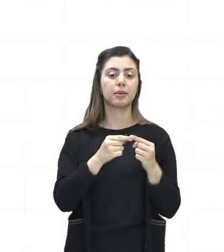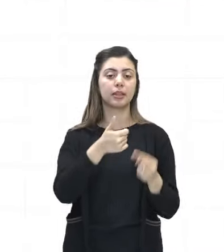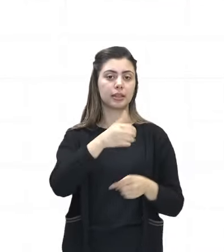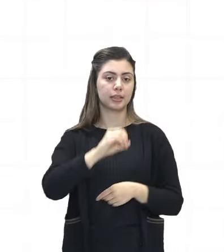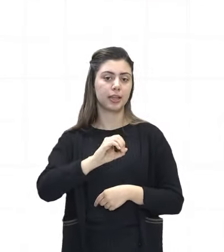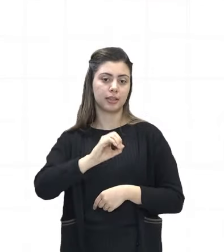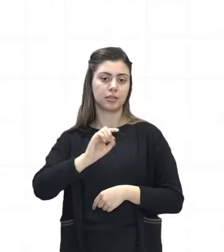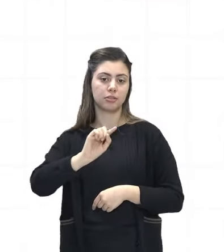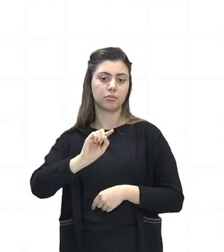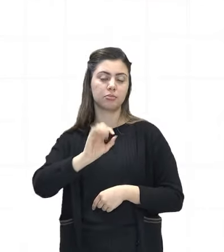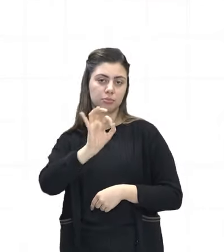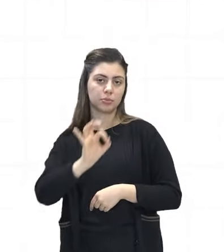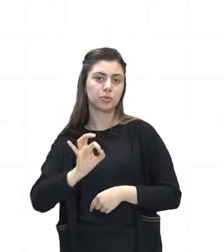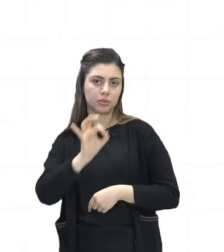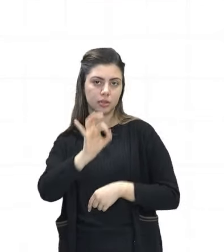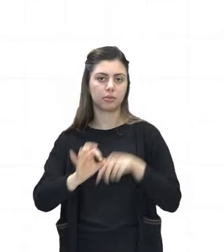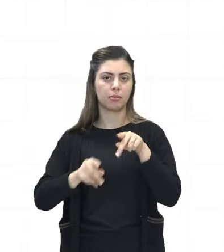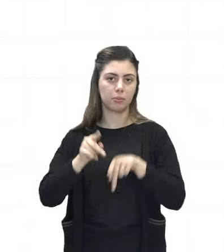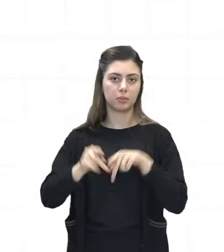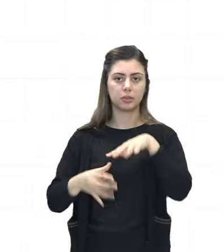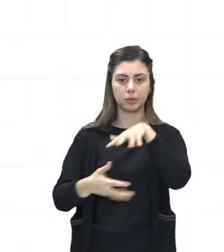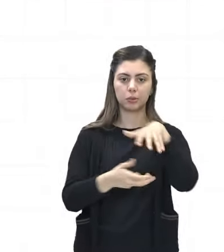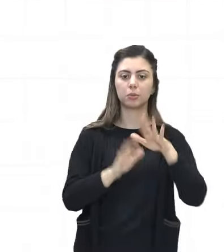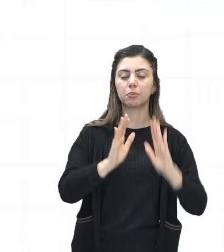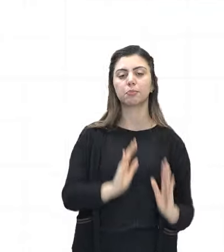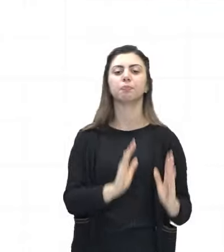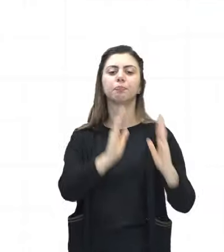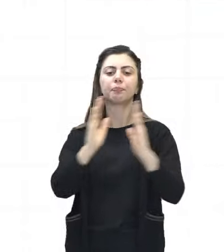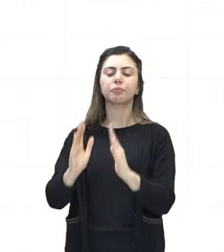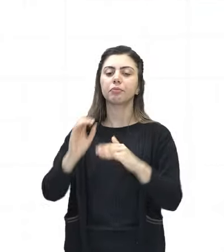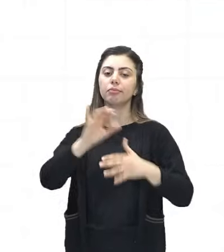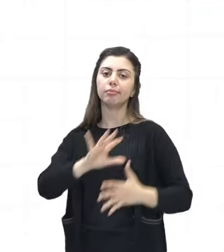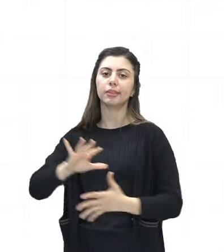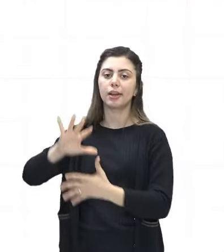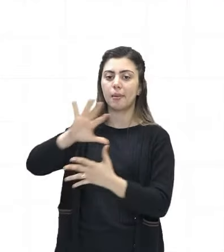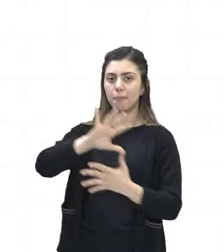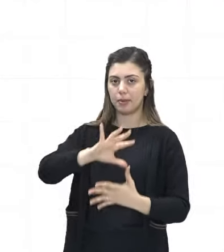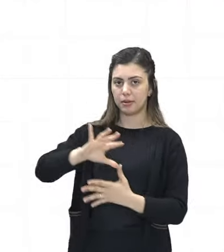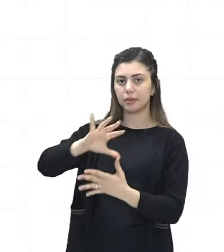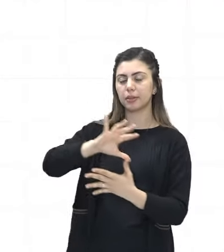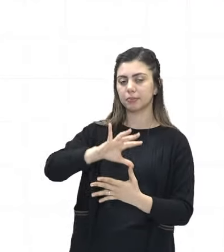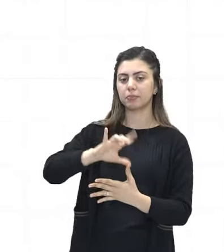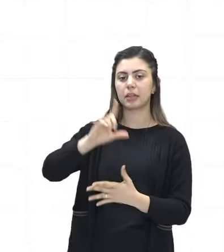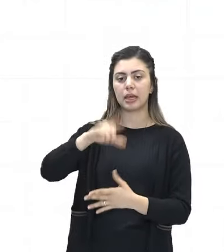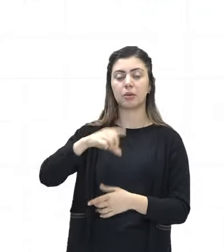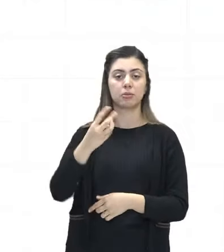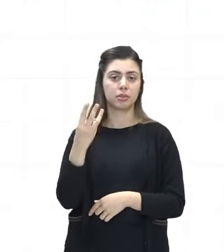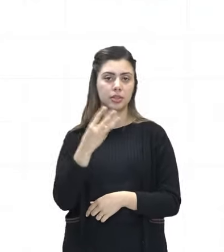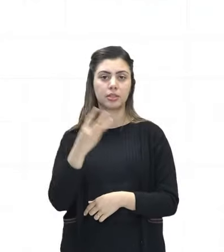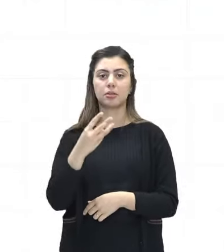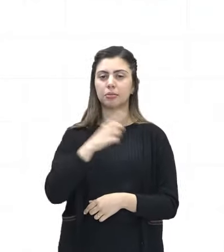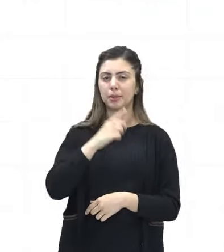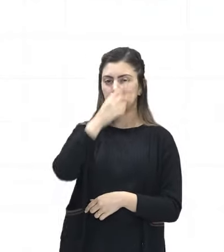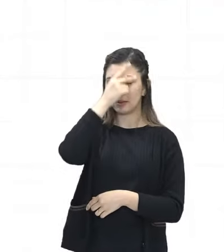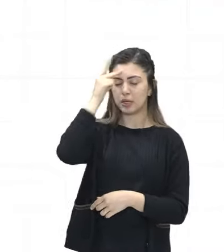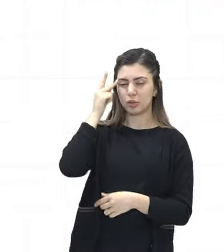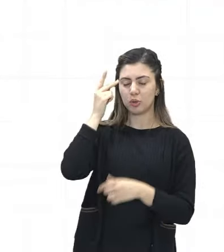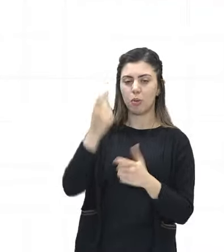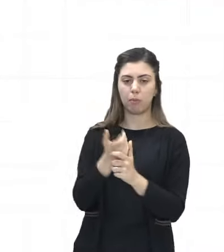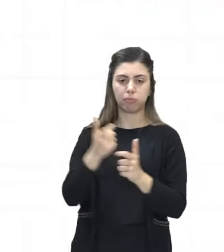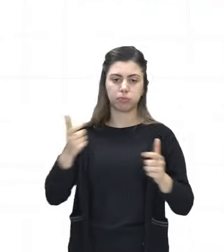de toda a população mundial e aí a gente chega ao continente americano que é o terceiro continente mais populoso que a gente tem com uma